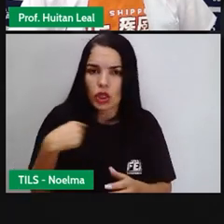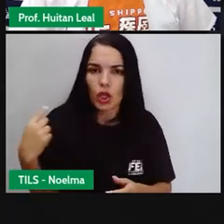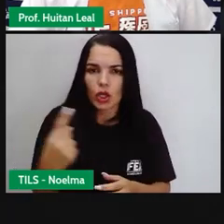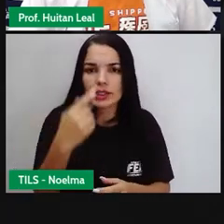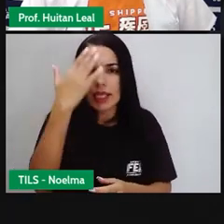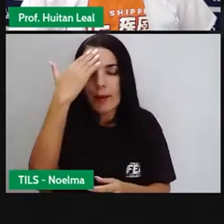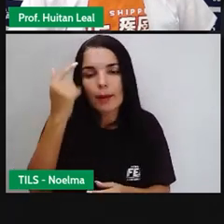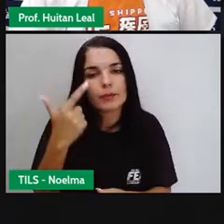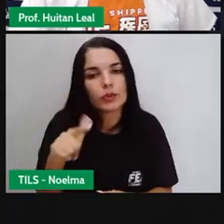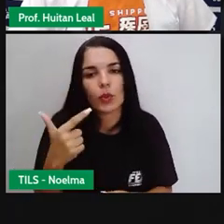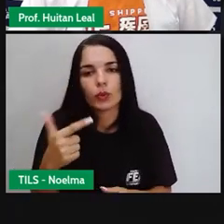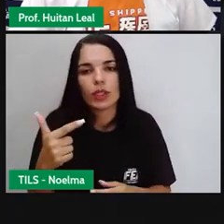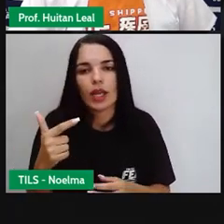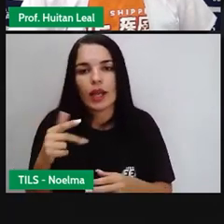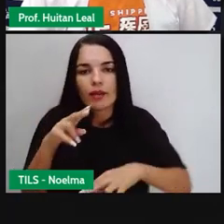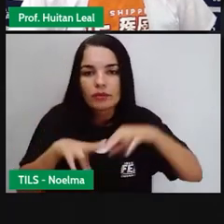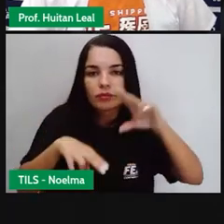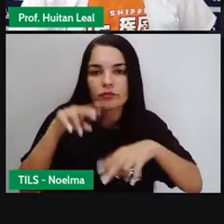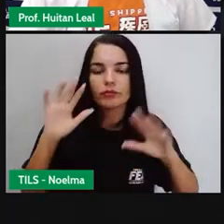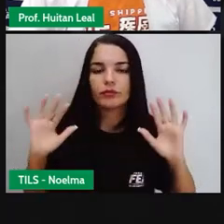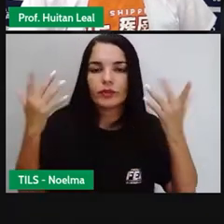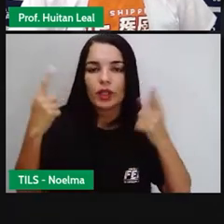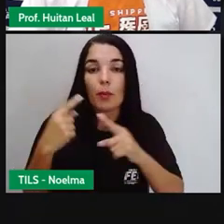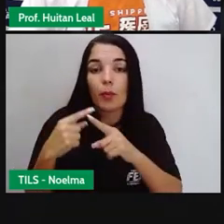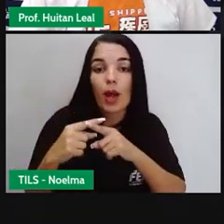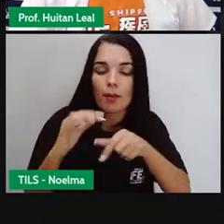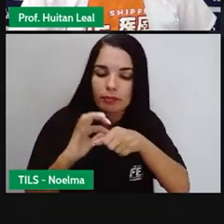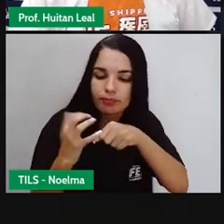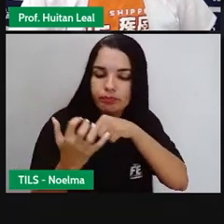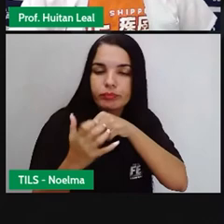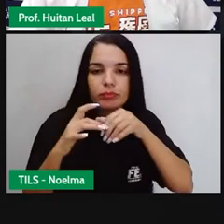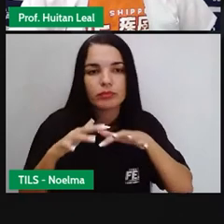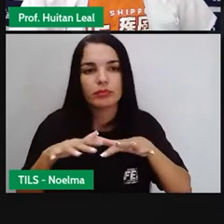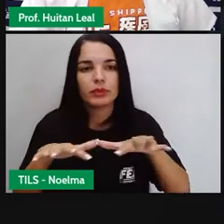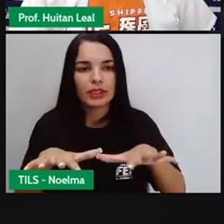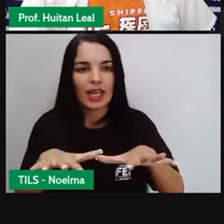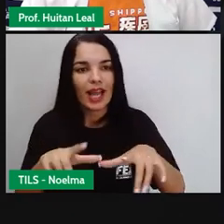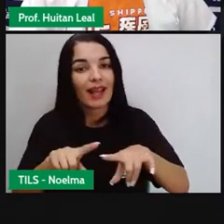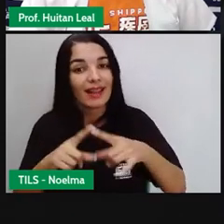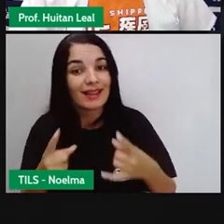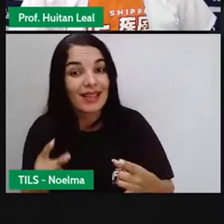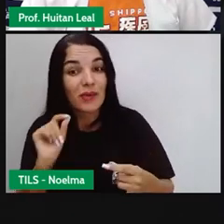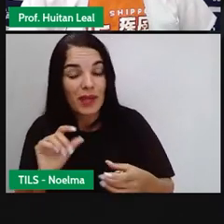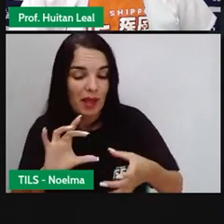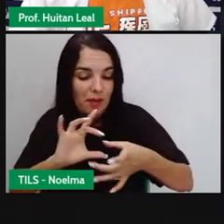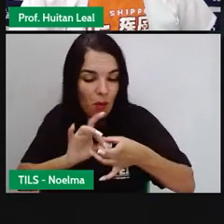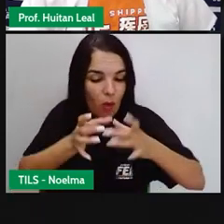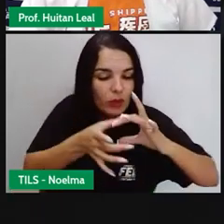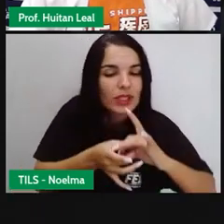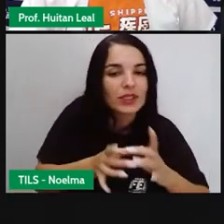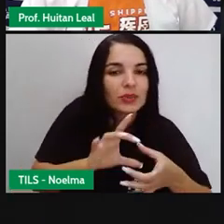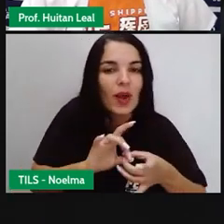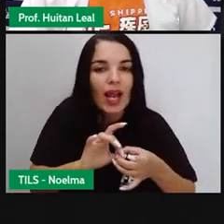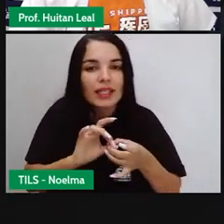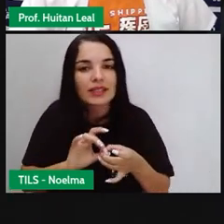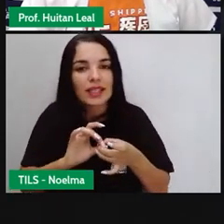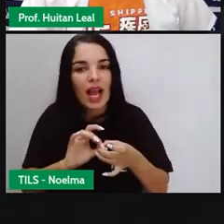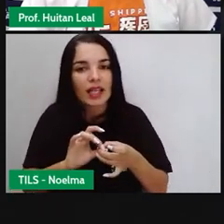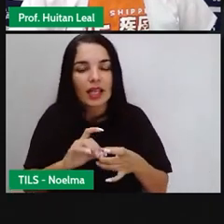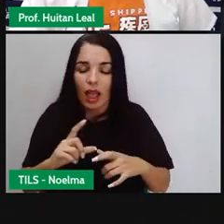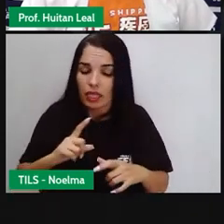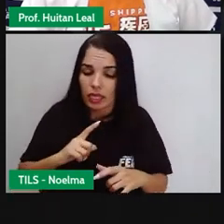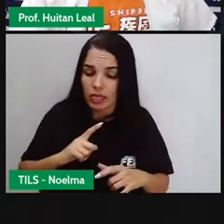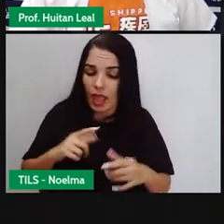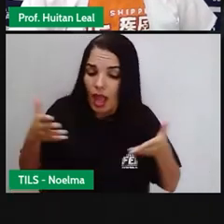festa junina por causa da pandemia. Então, essa frase está contextualizada, né? E esse